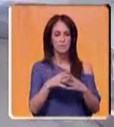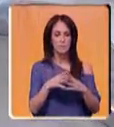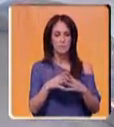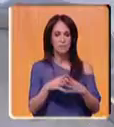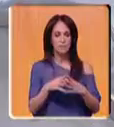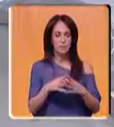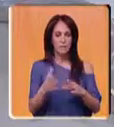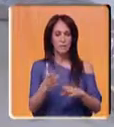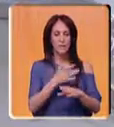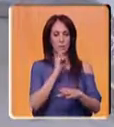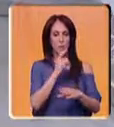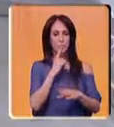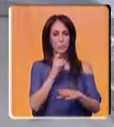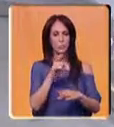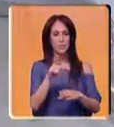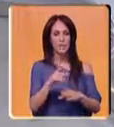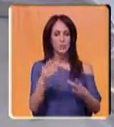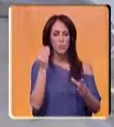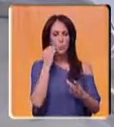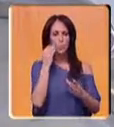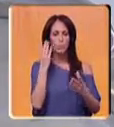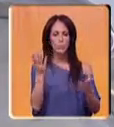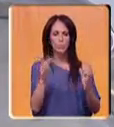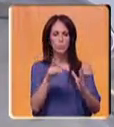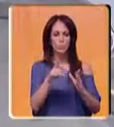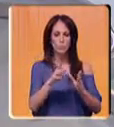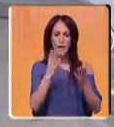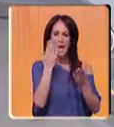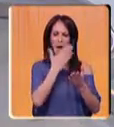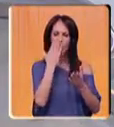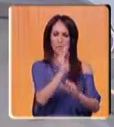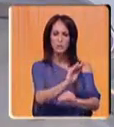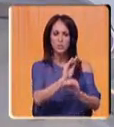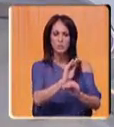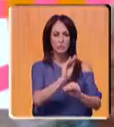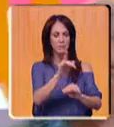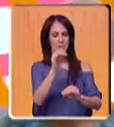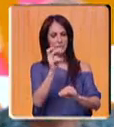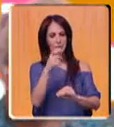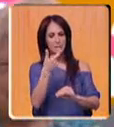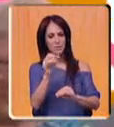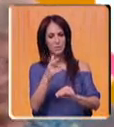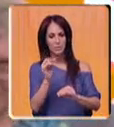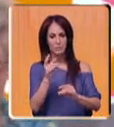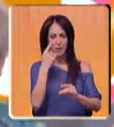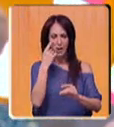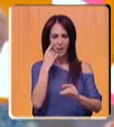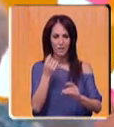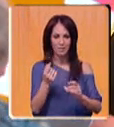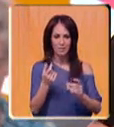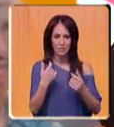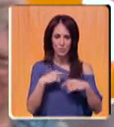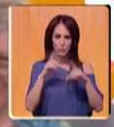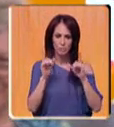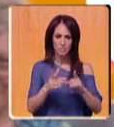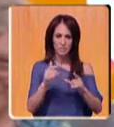Ó, Diogo, antes de mais temos que perguntar-lhe assim, como é que foi começar a dar aulas ao António? Bem, para mim foi uma experiência muito nova. Eu comecei